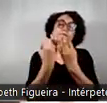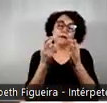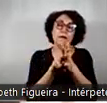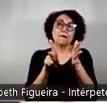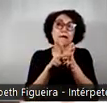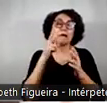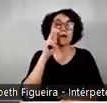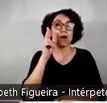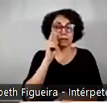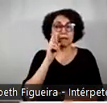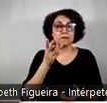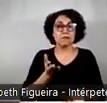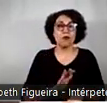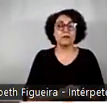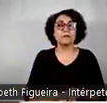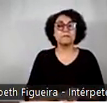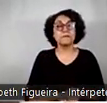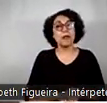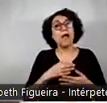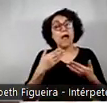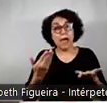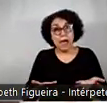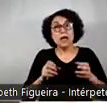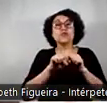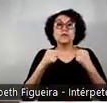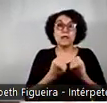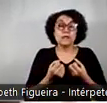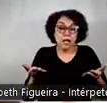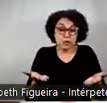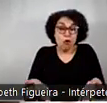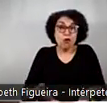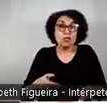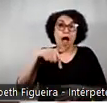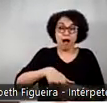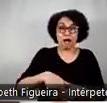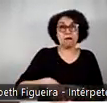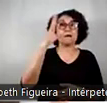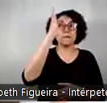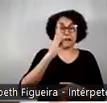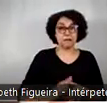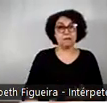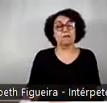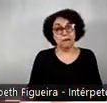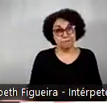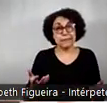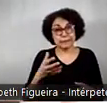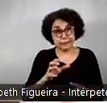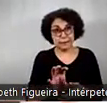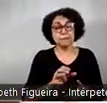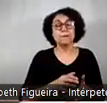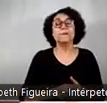composição enquanto a sociedade que nós vivemos hoje, e vivemos também esse atravessamento também que a migração nos